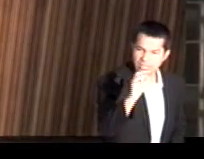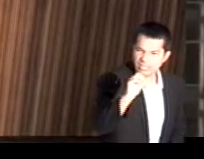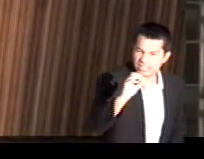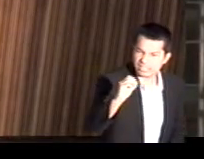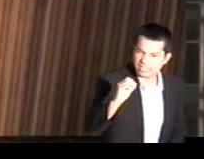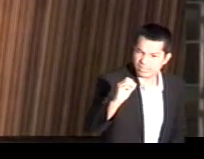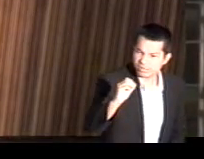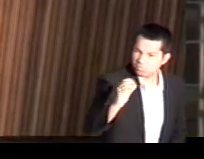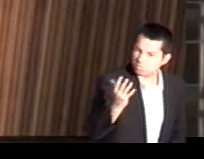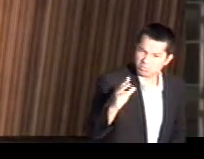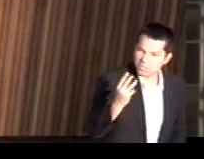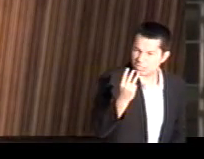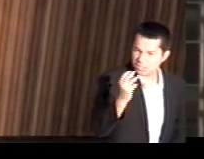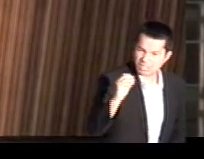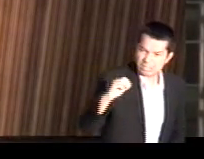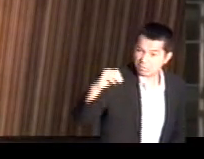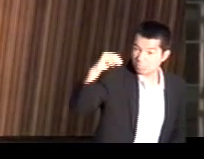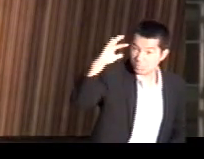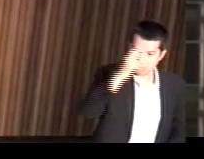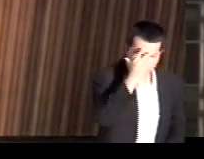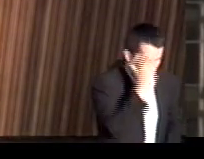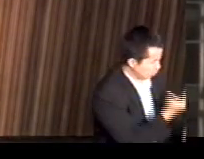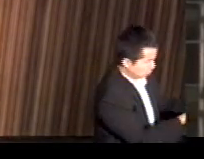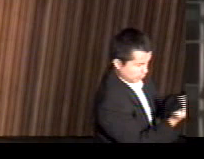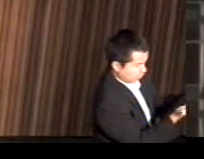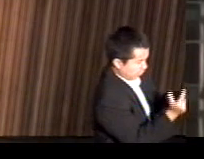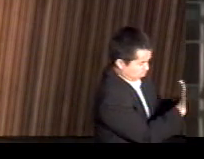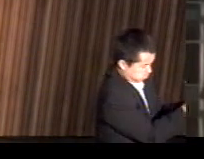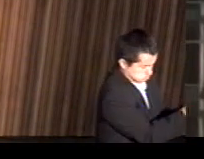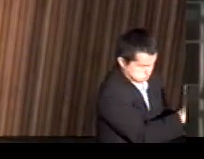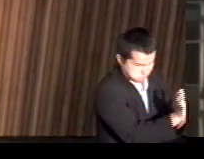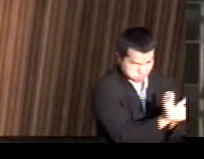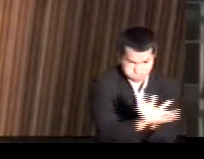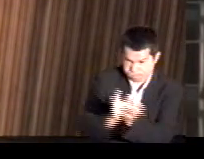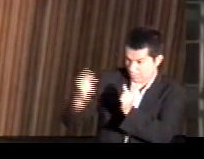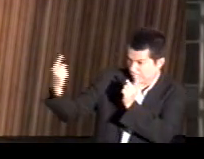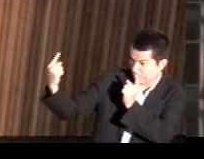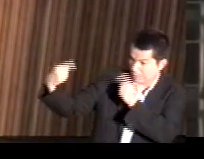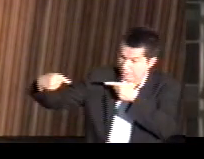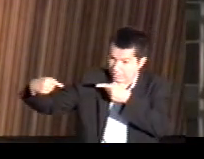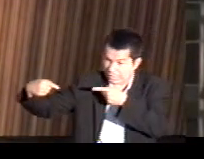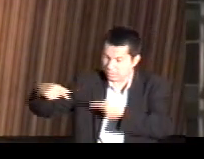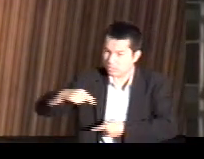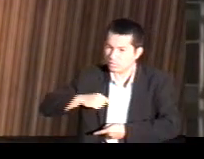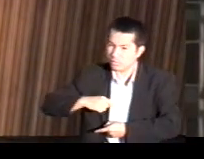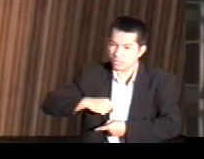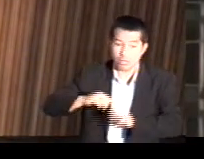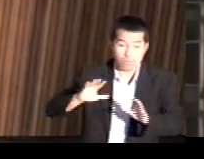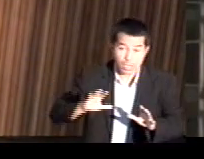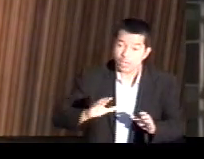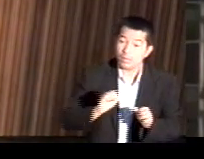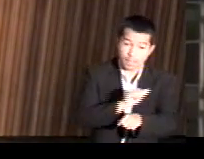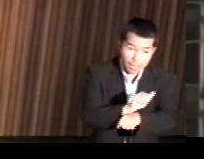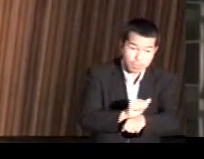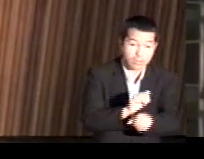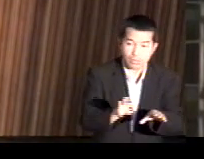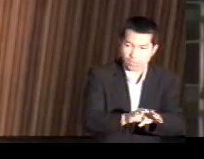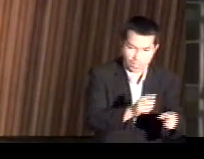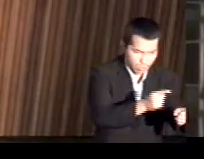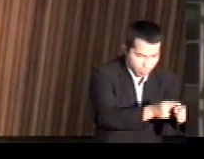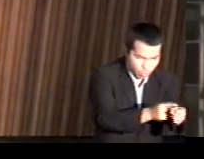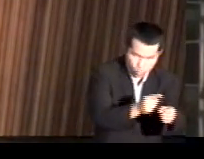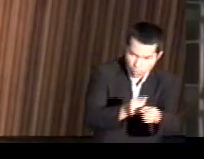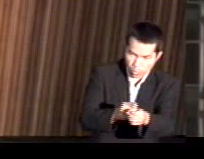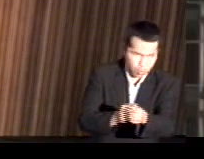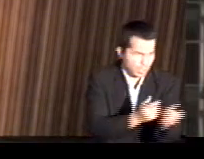outros líderes tribais que estavam ao redor ali, que moravam em tendas naquela região, e eles vão